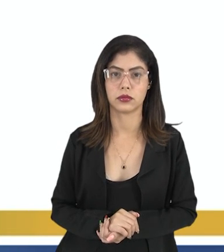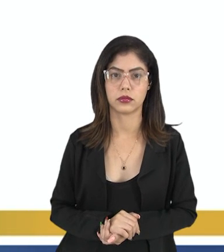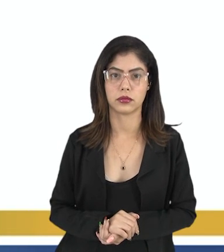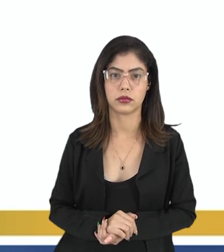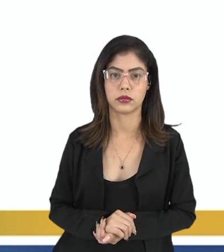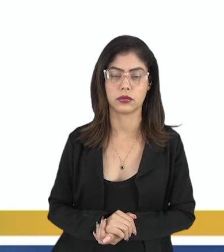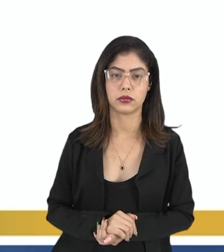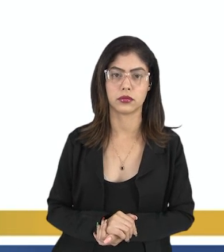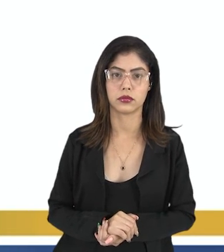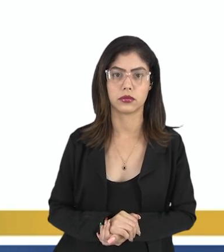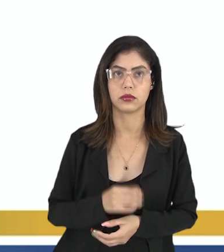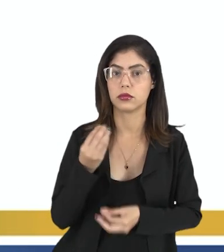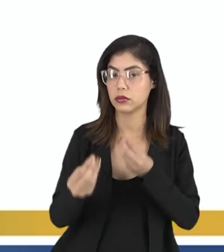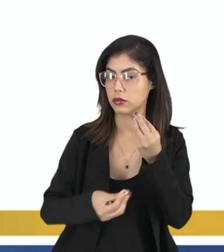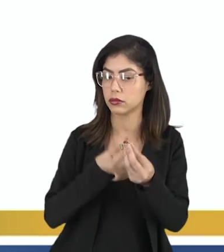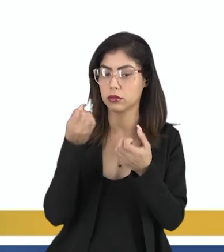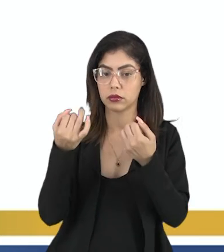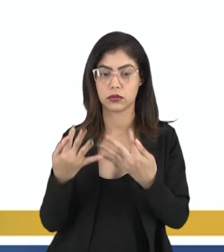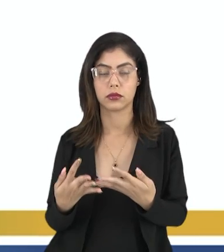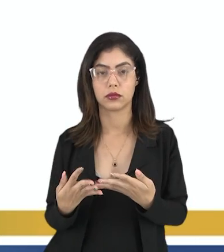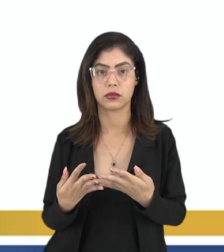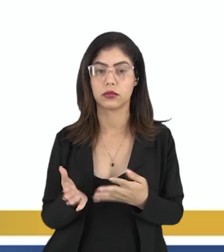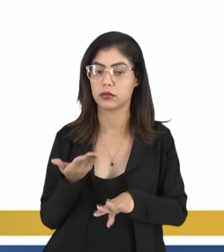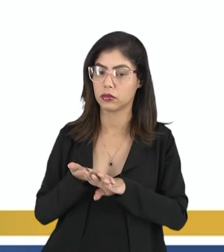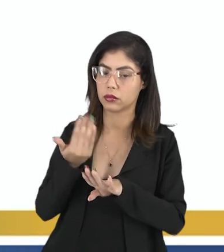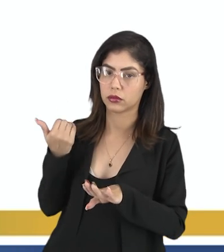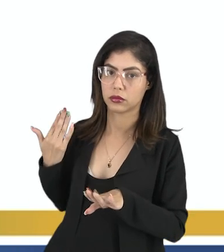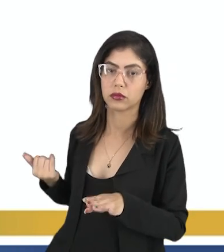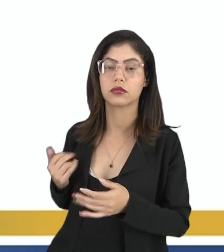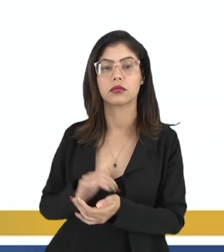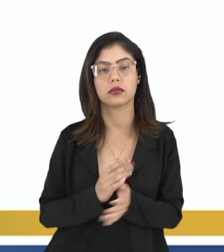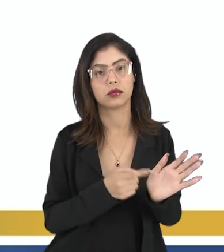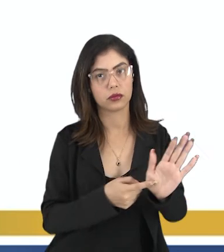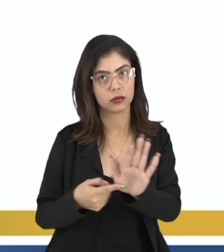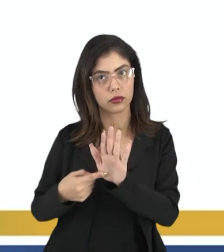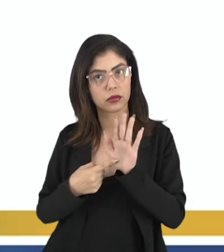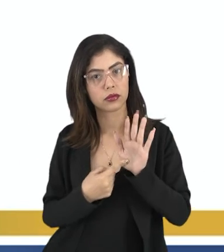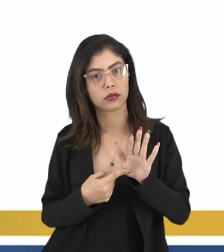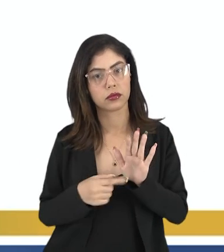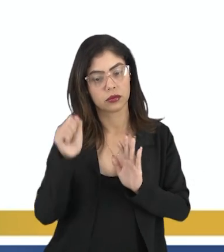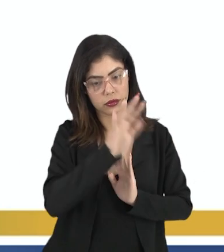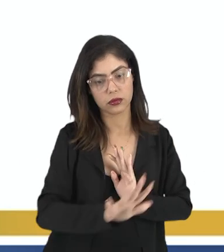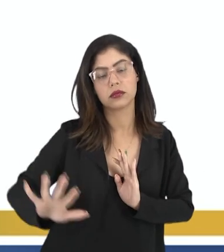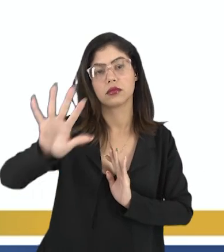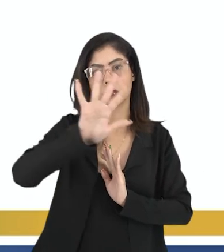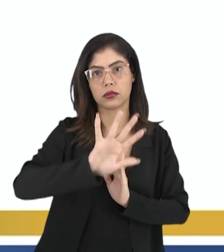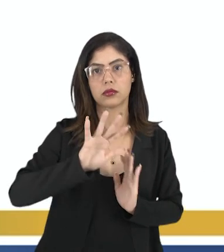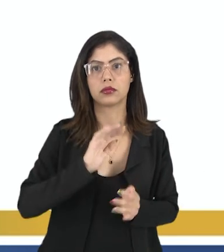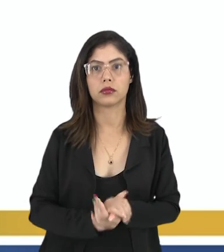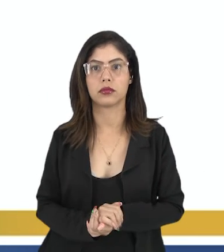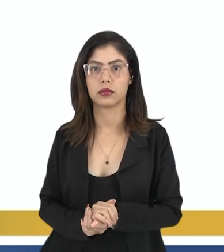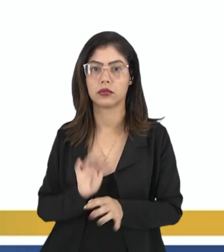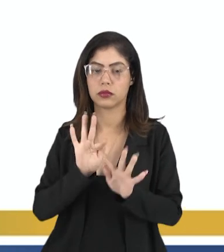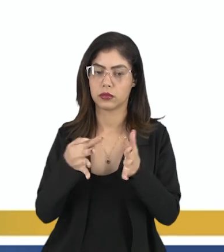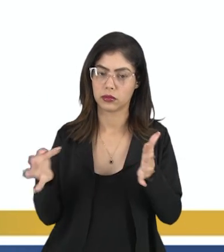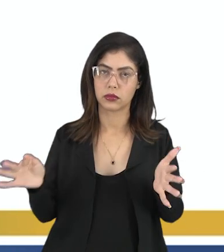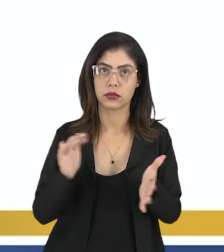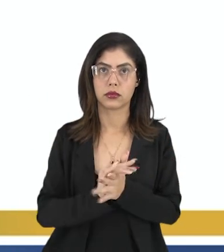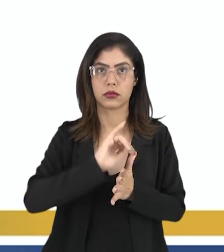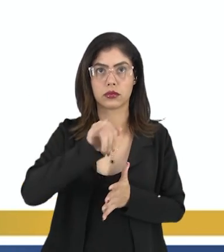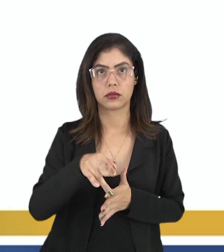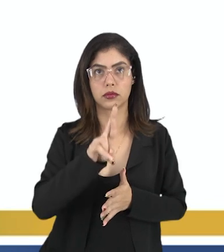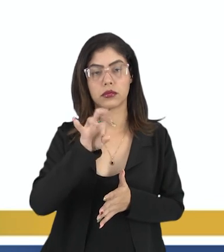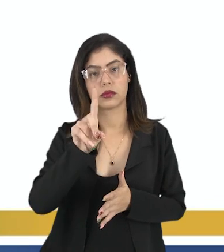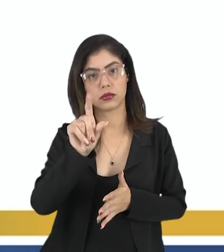42.448,32, conforme nós trabalhamos anteriormente para demonstrarmos a generalização da fórmula de